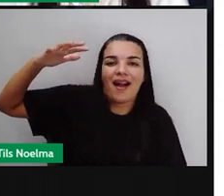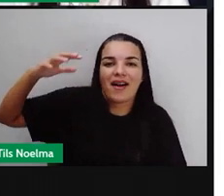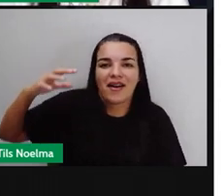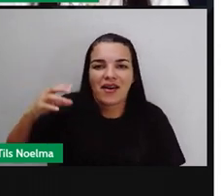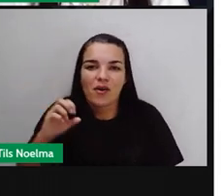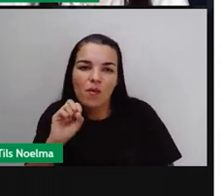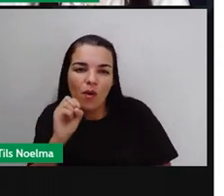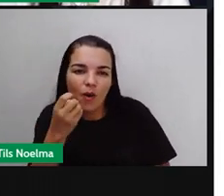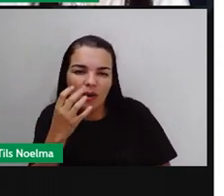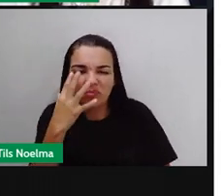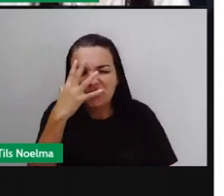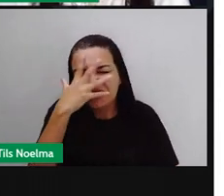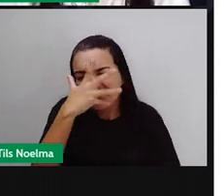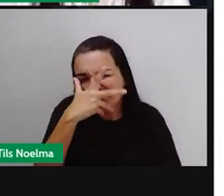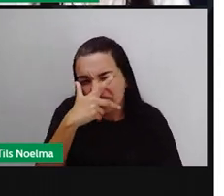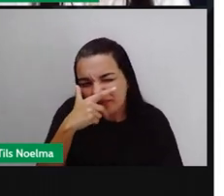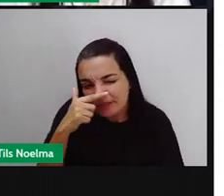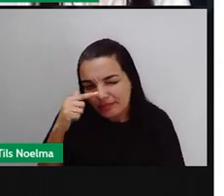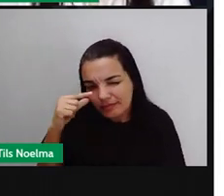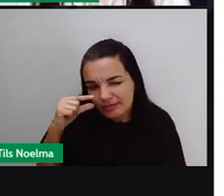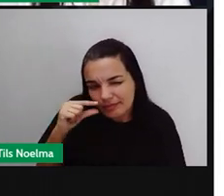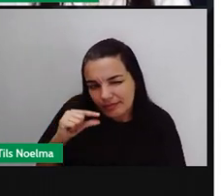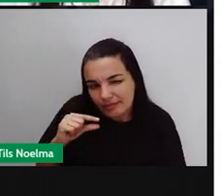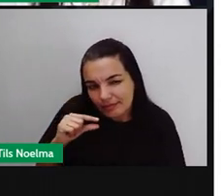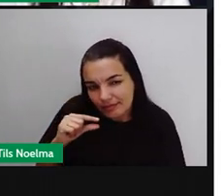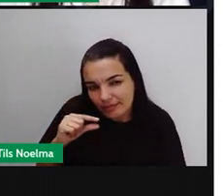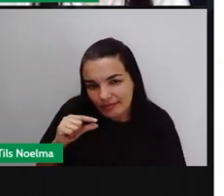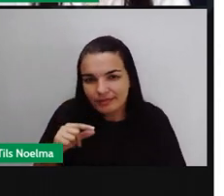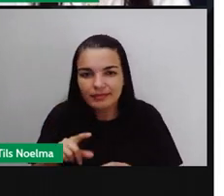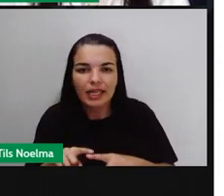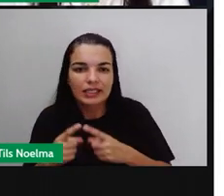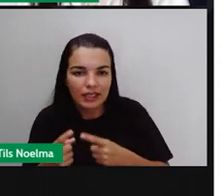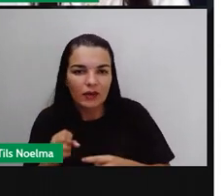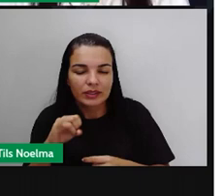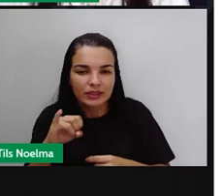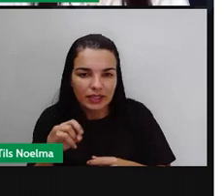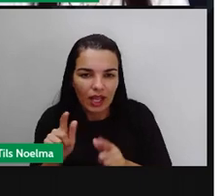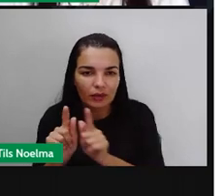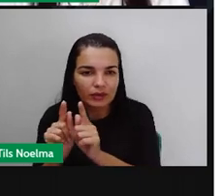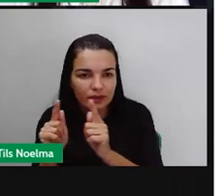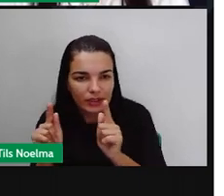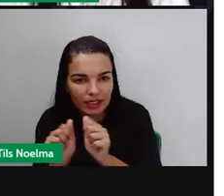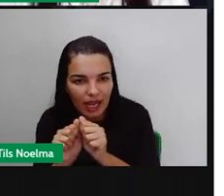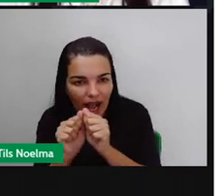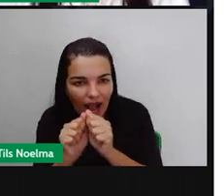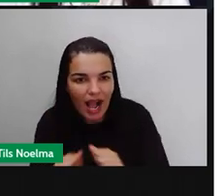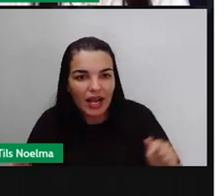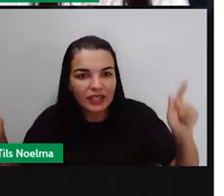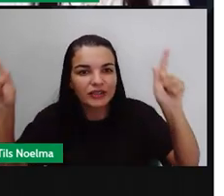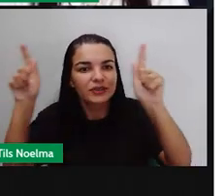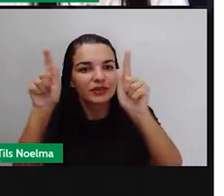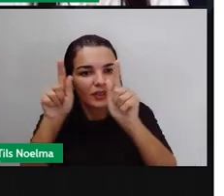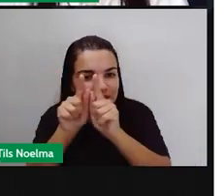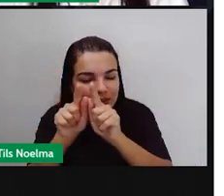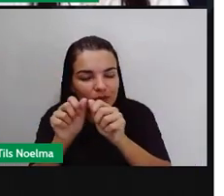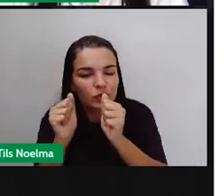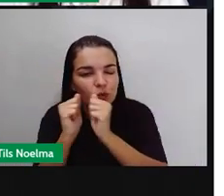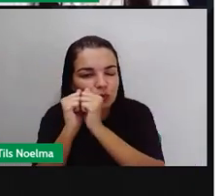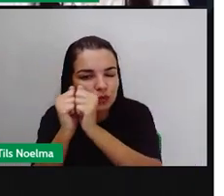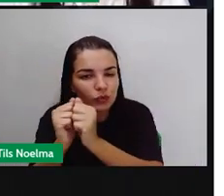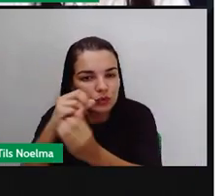o substantivo ele muda, o adjetivo também pode mudar de acordo com gênero, número e